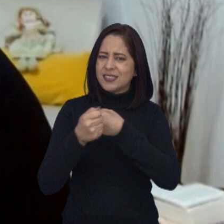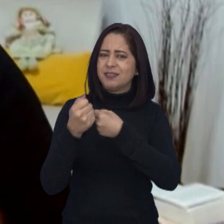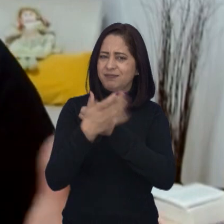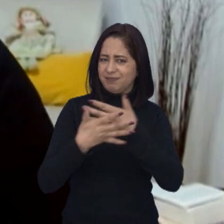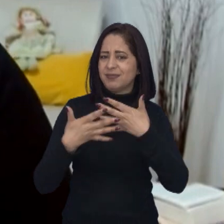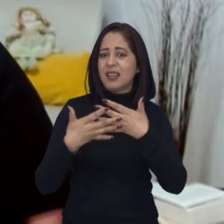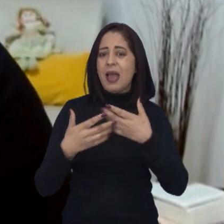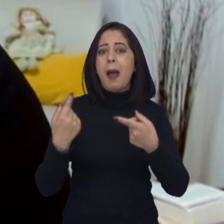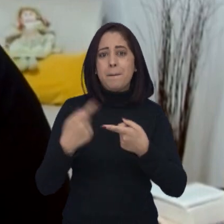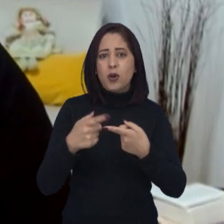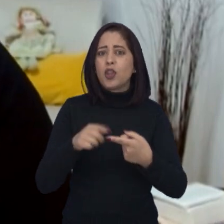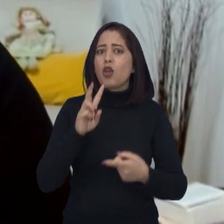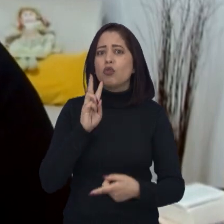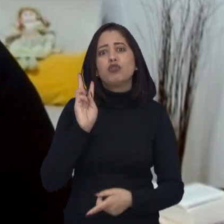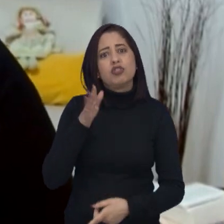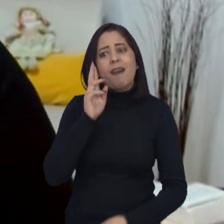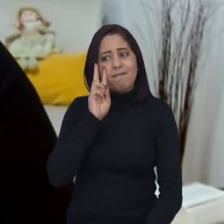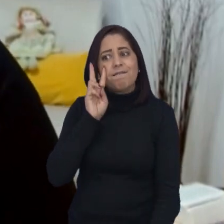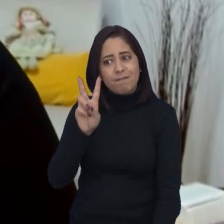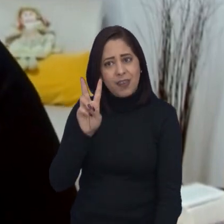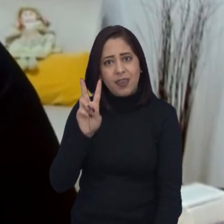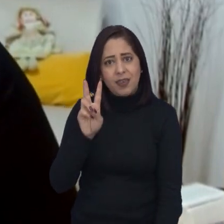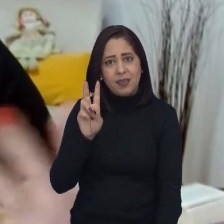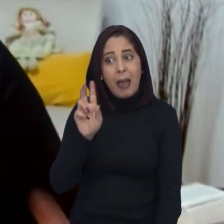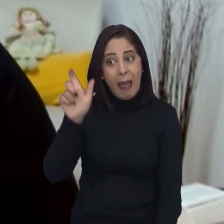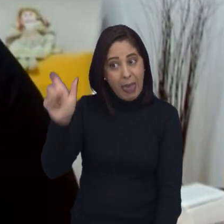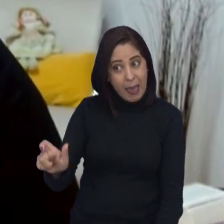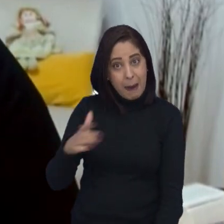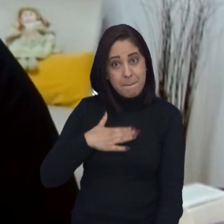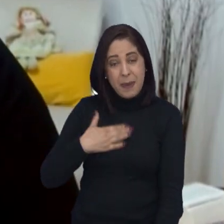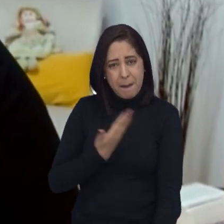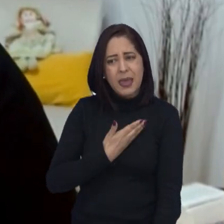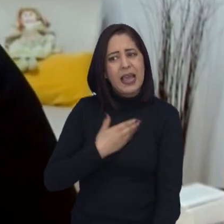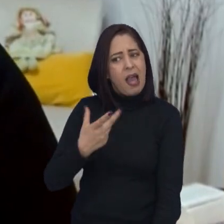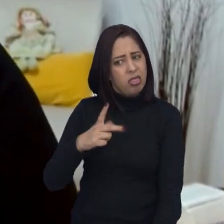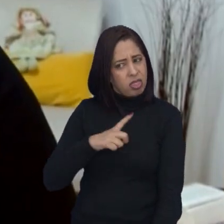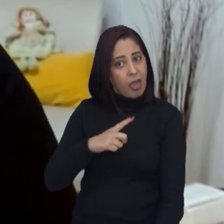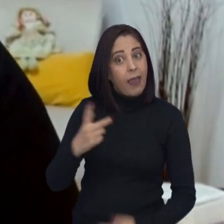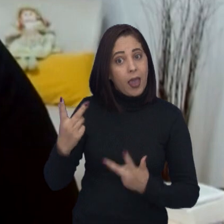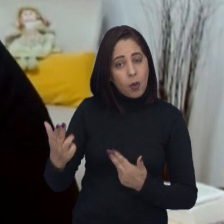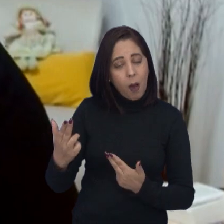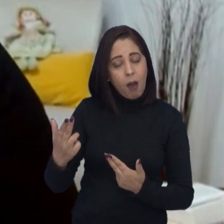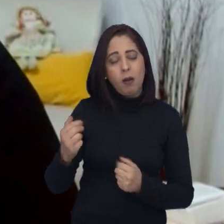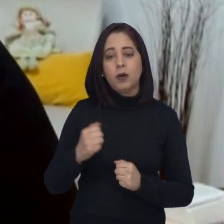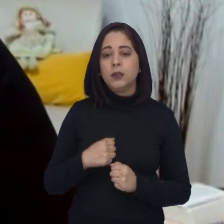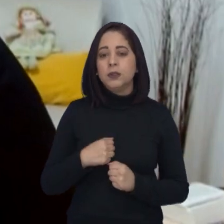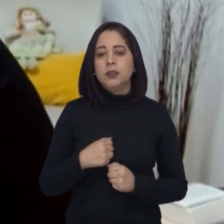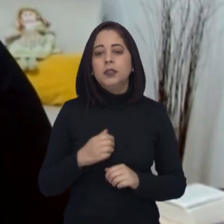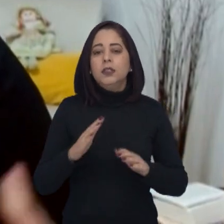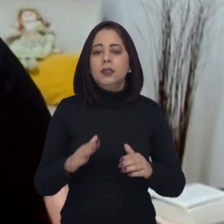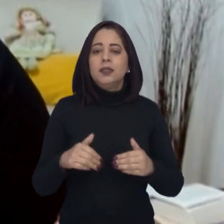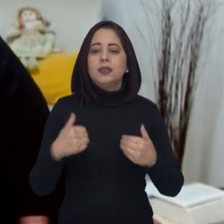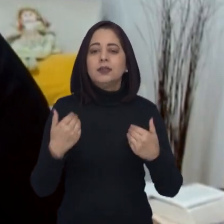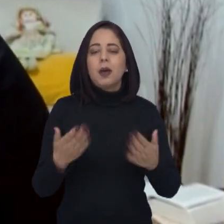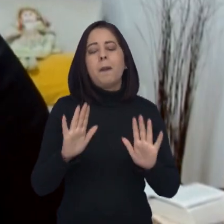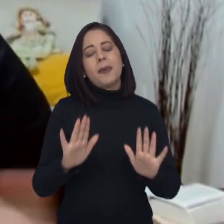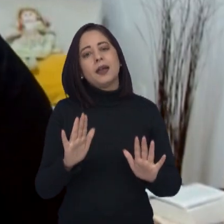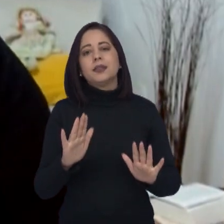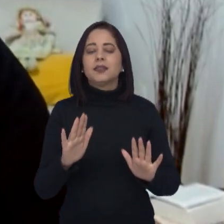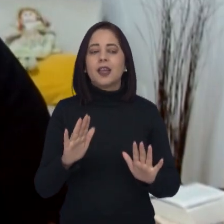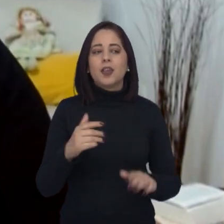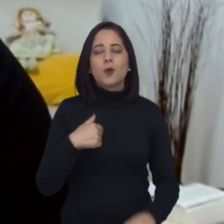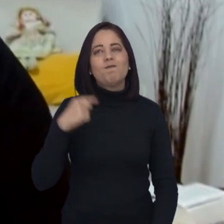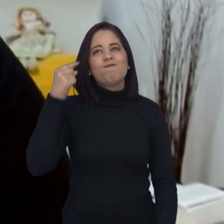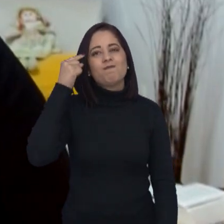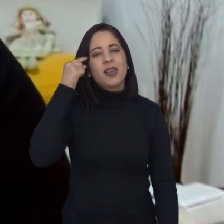vitiligo, que tem vitiligo. E as características são muito particulares. Mas eu decidi viver